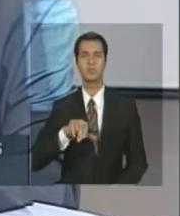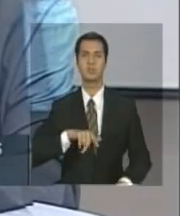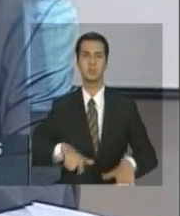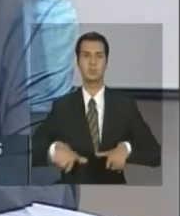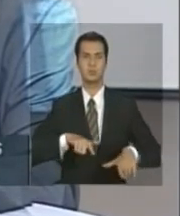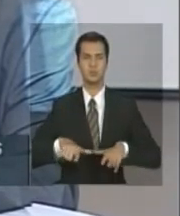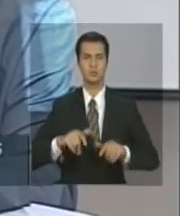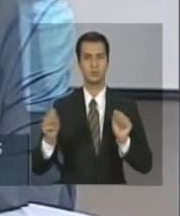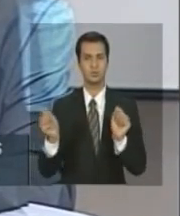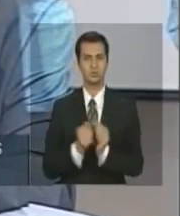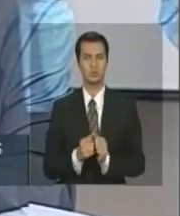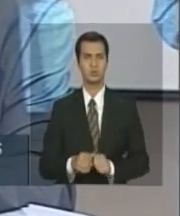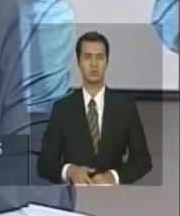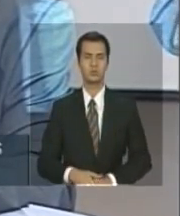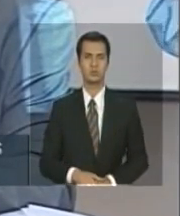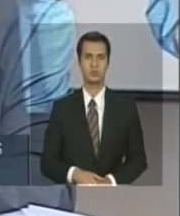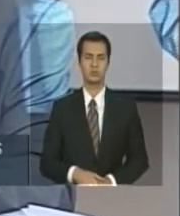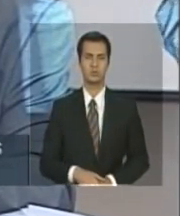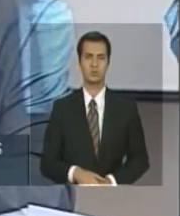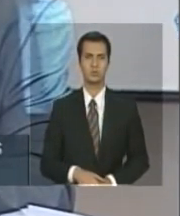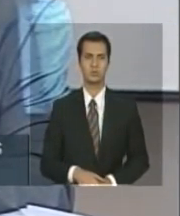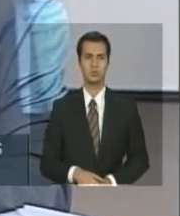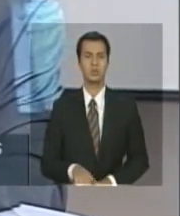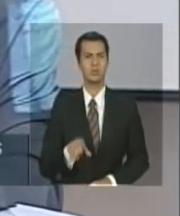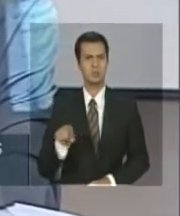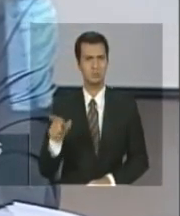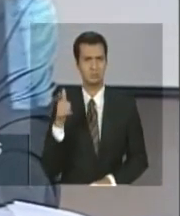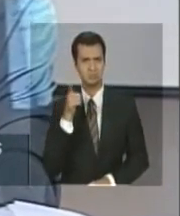a melhor estimativa. E eles toparam?